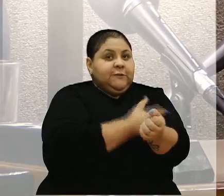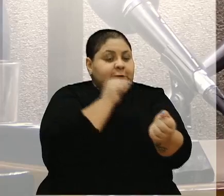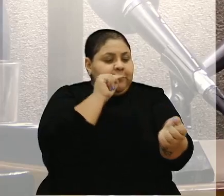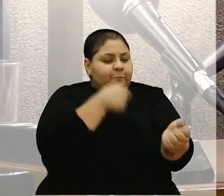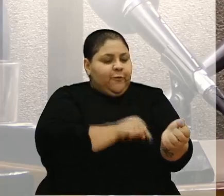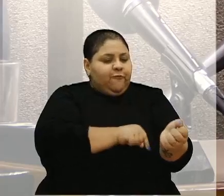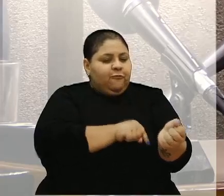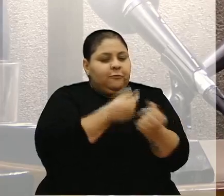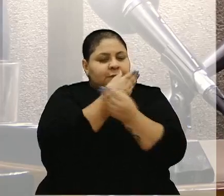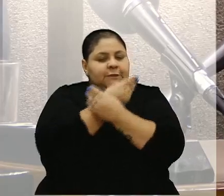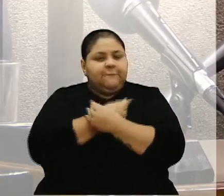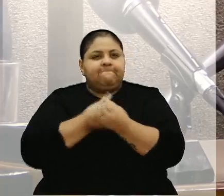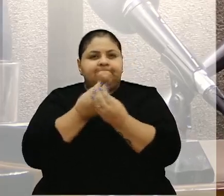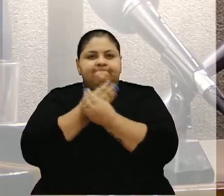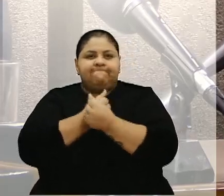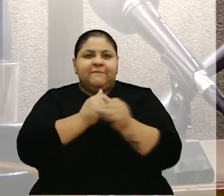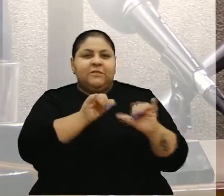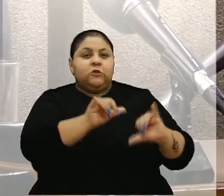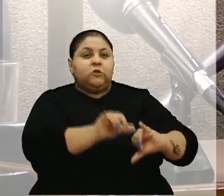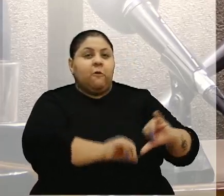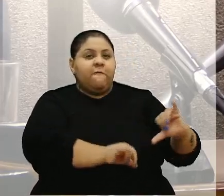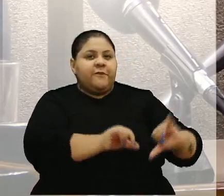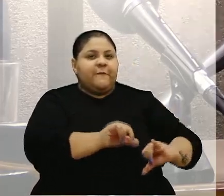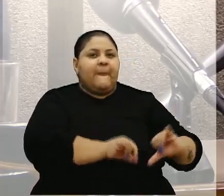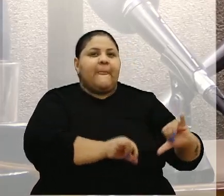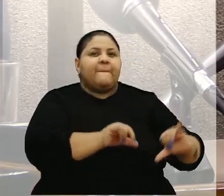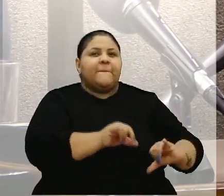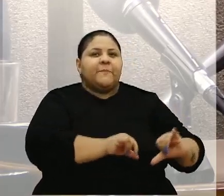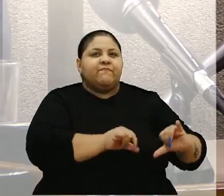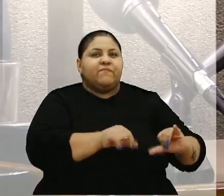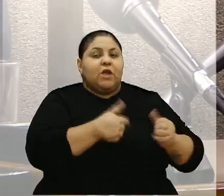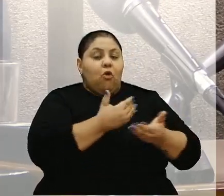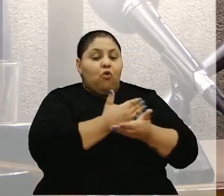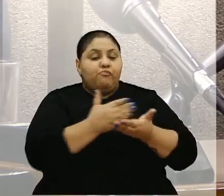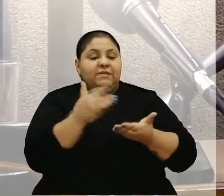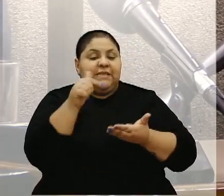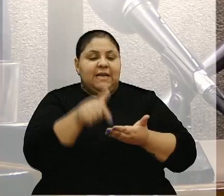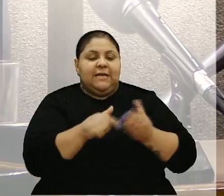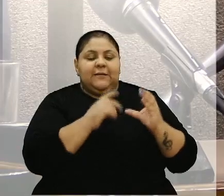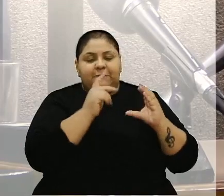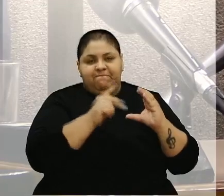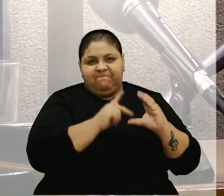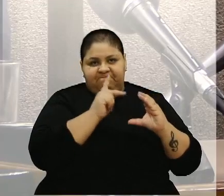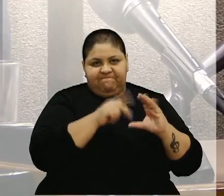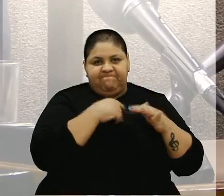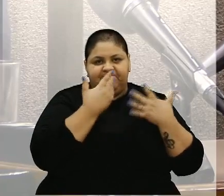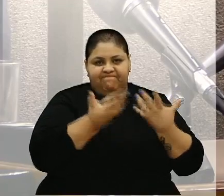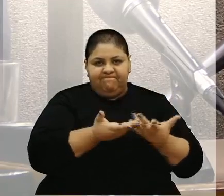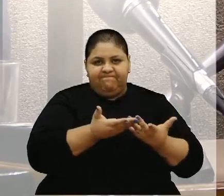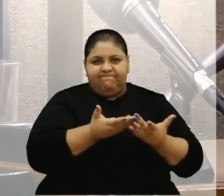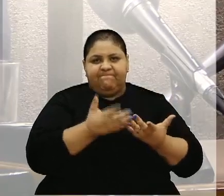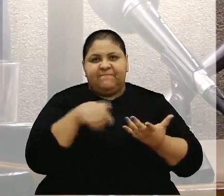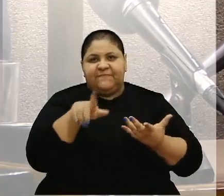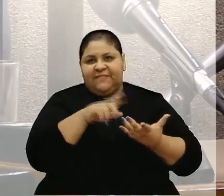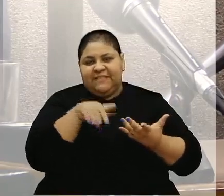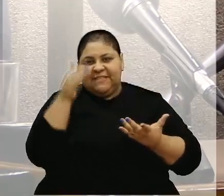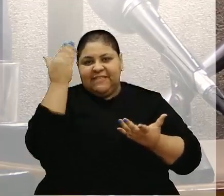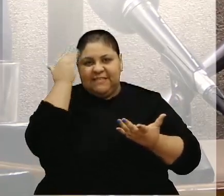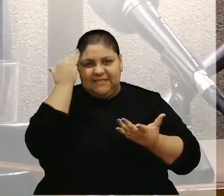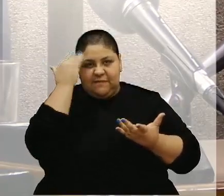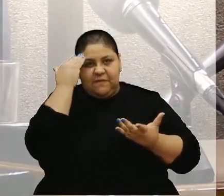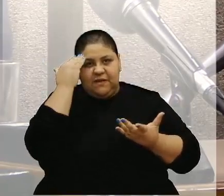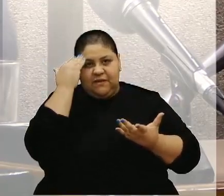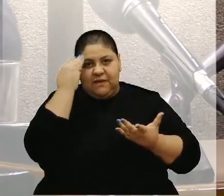pessoa sensível sofre ao entrar aqui. De qualquer forma, a gente está sabendo lidar com